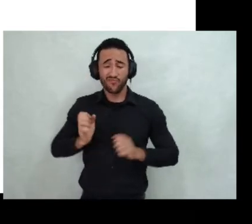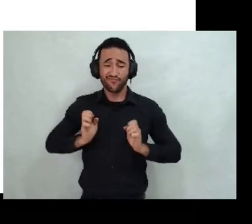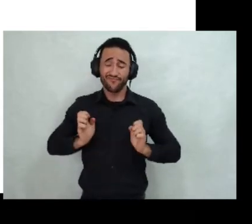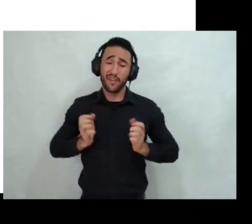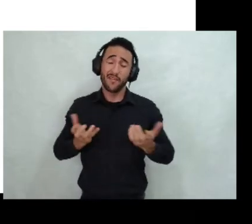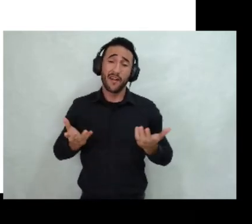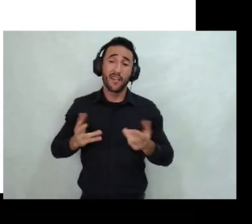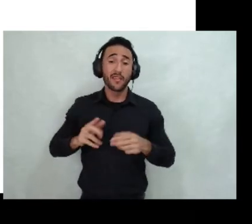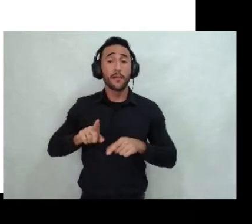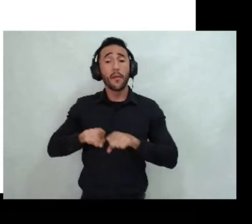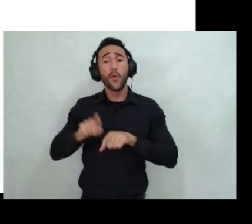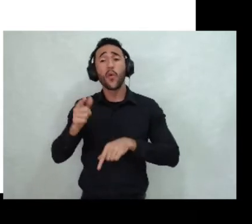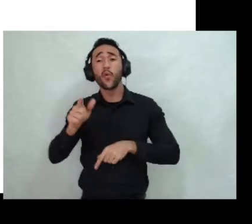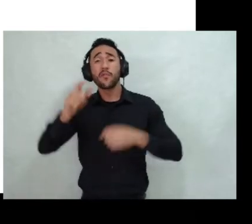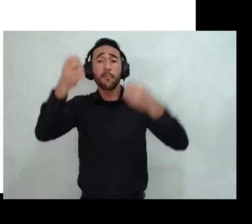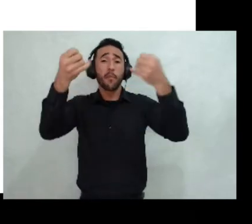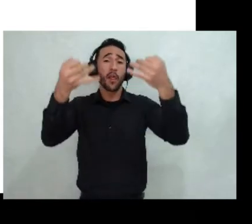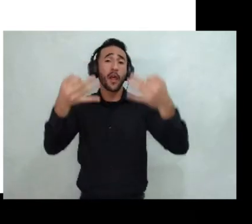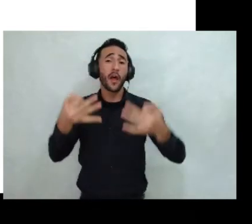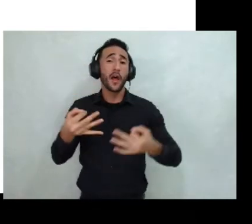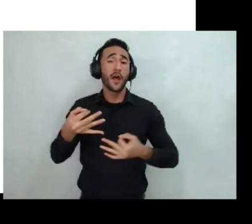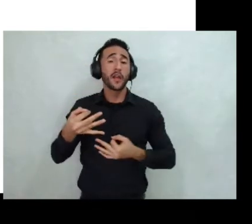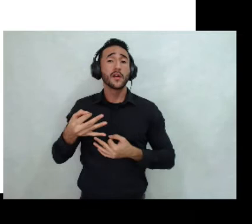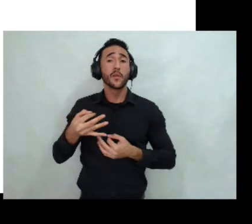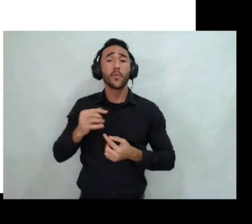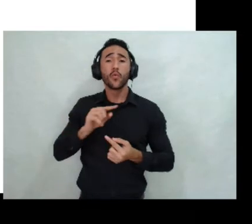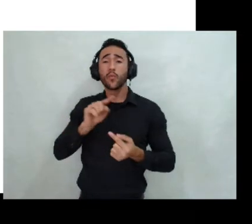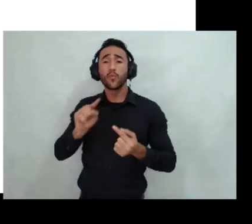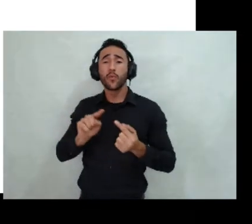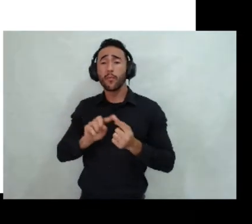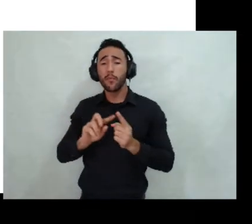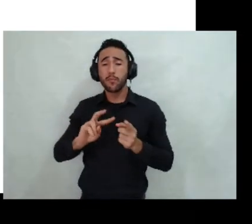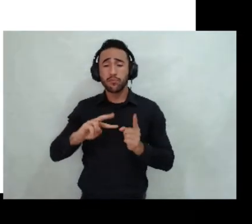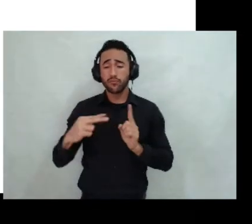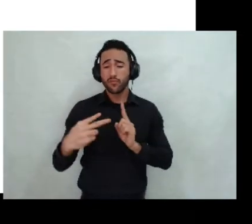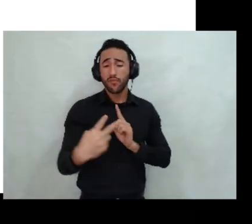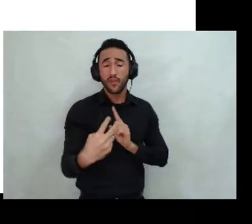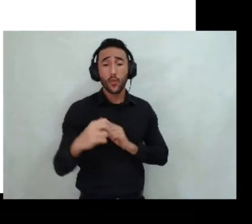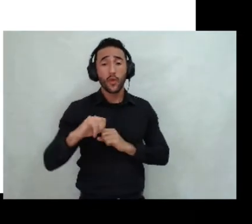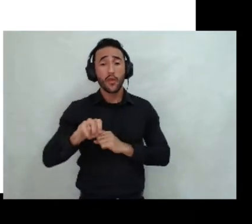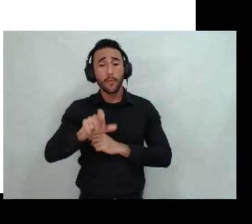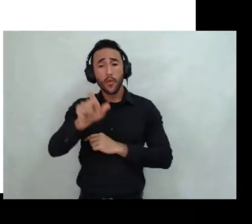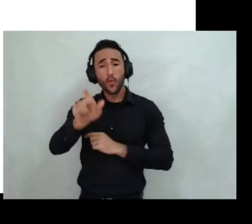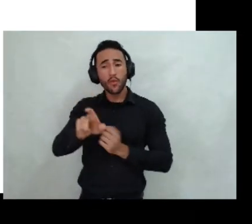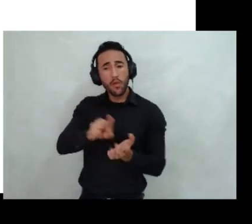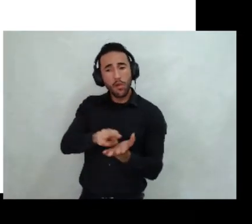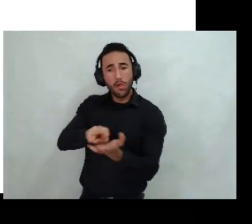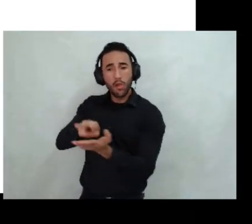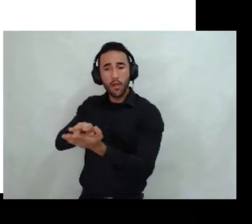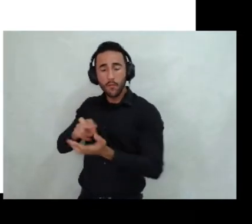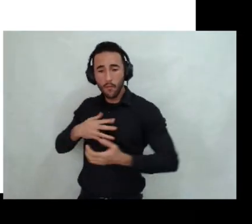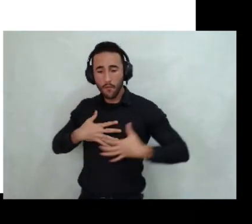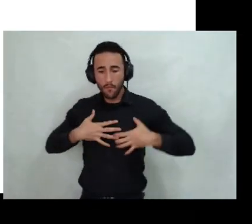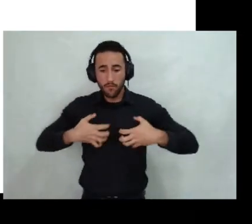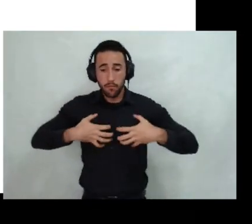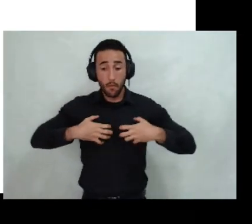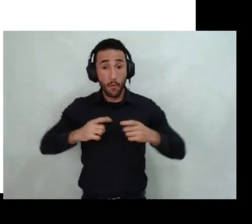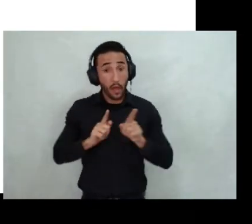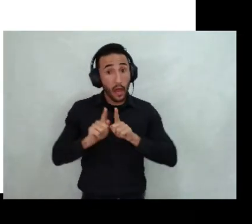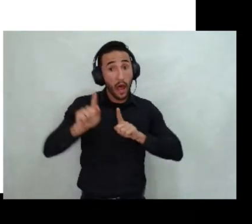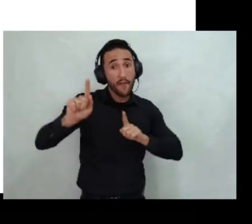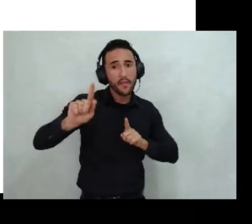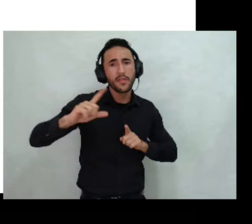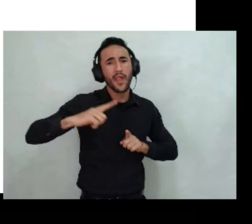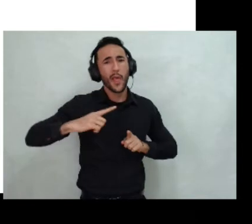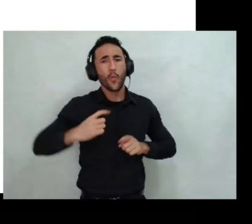de vista epidemiológico, o que significa as internações por síndrome respiratória aguda grave, nós temos uma enorme